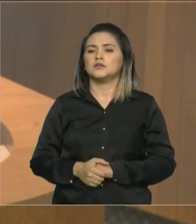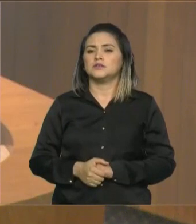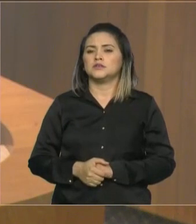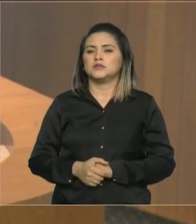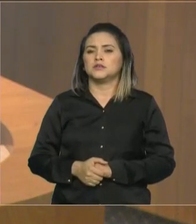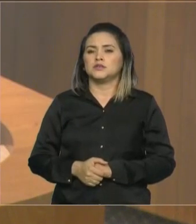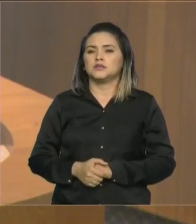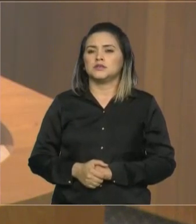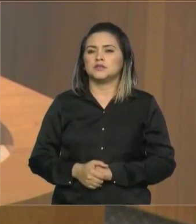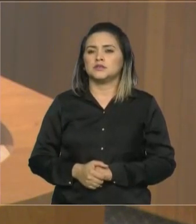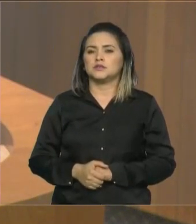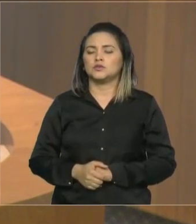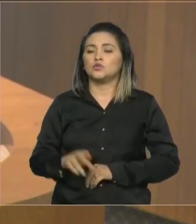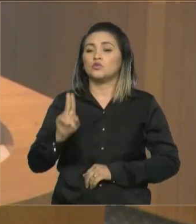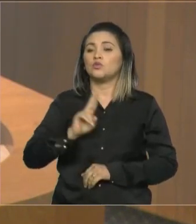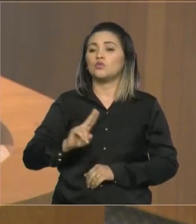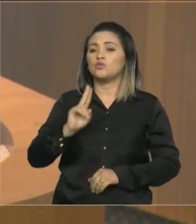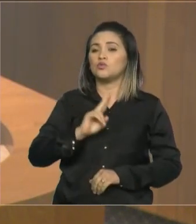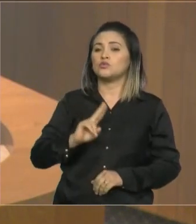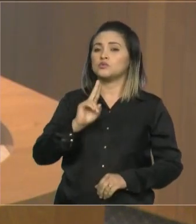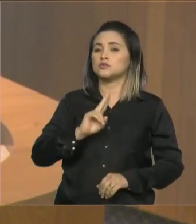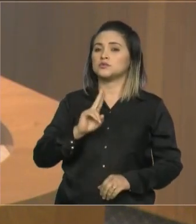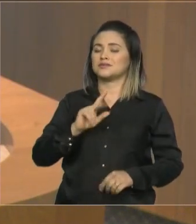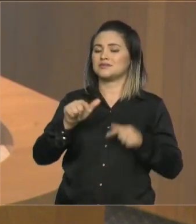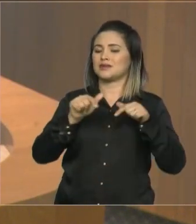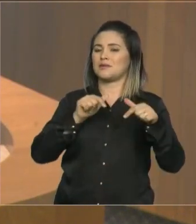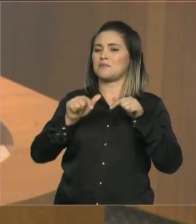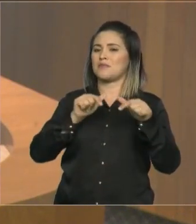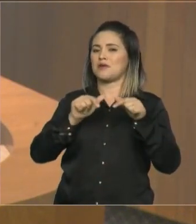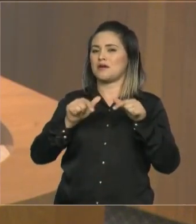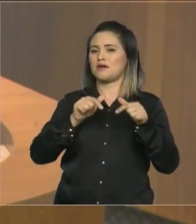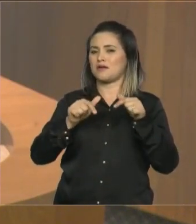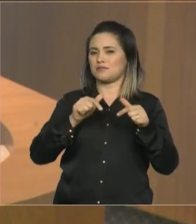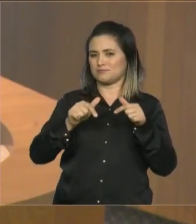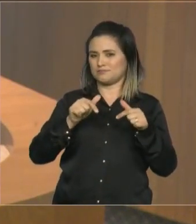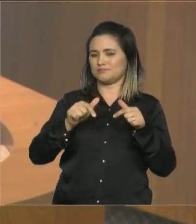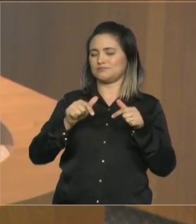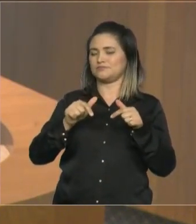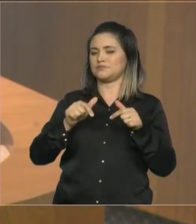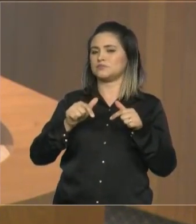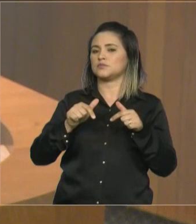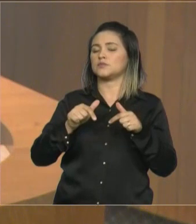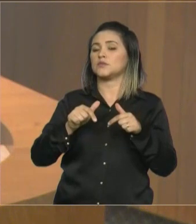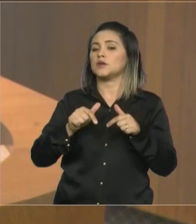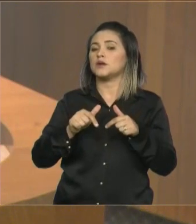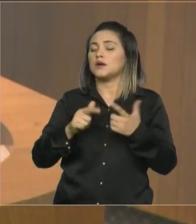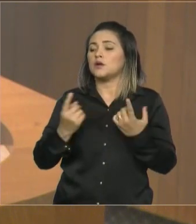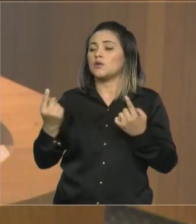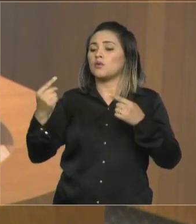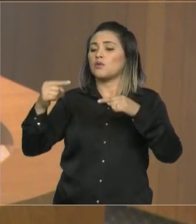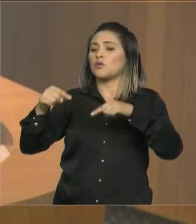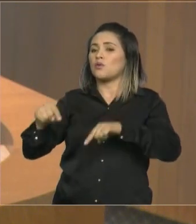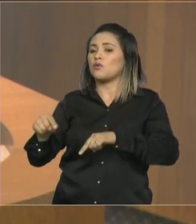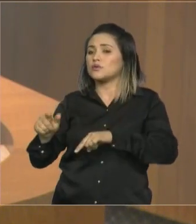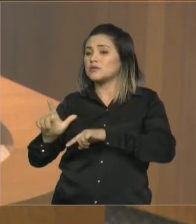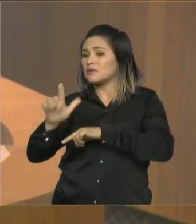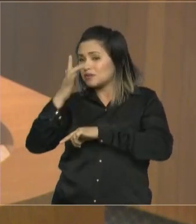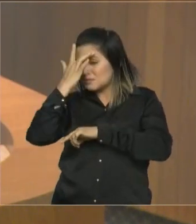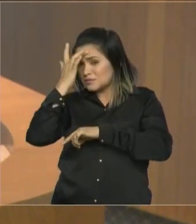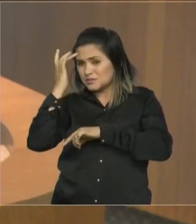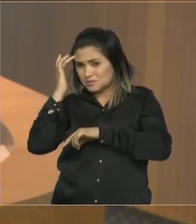pessoais ou políticos, em um cargo público, e o pior, atuando contra a